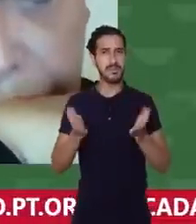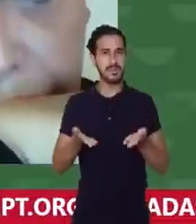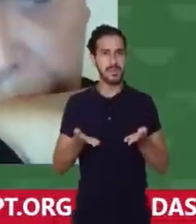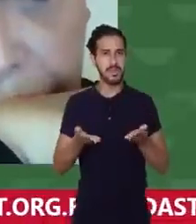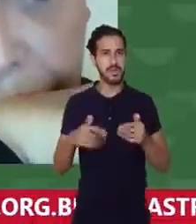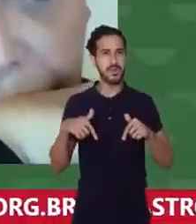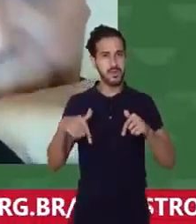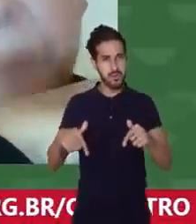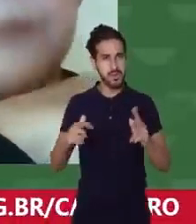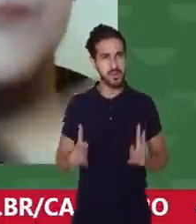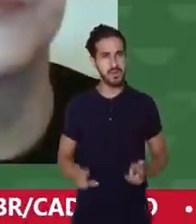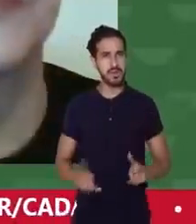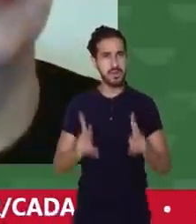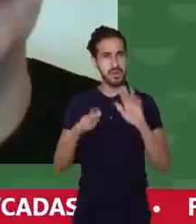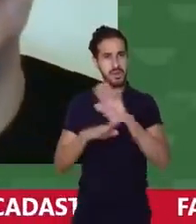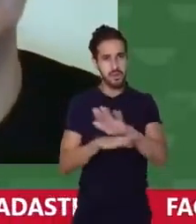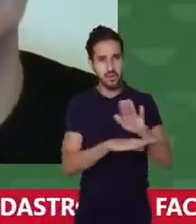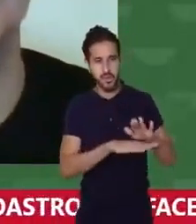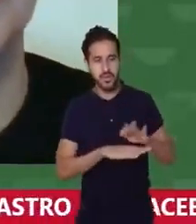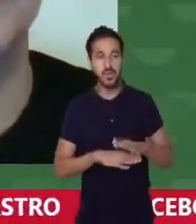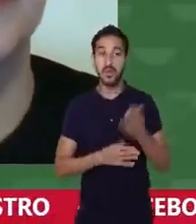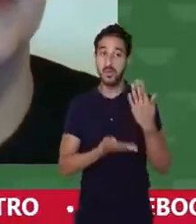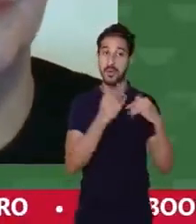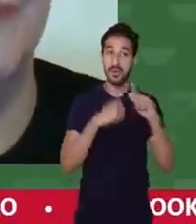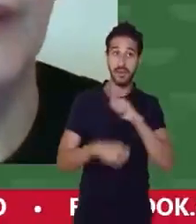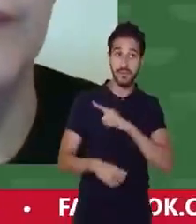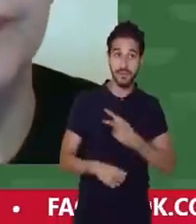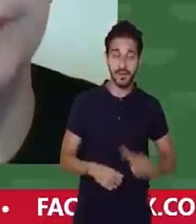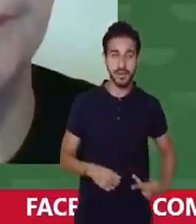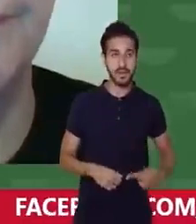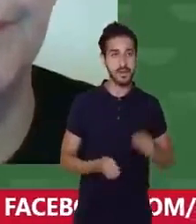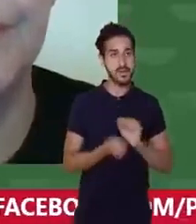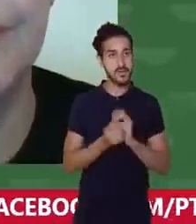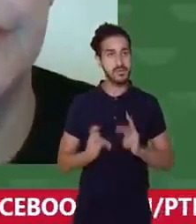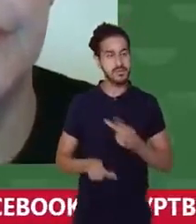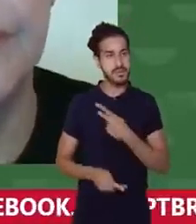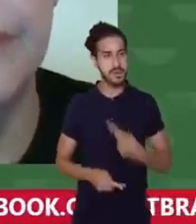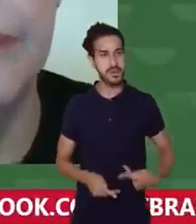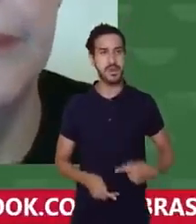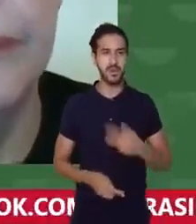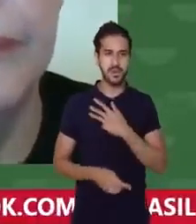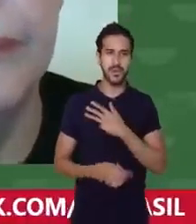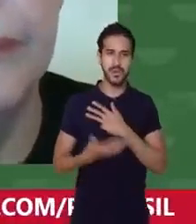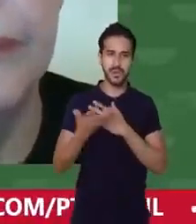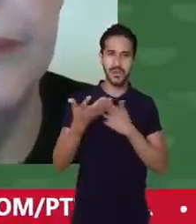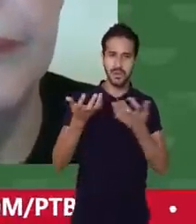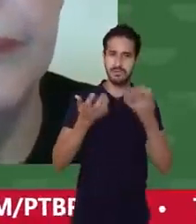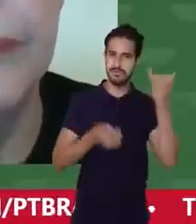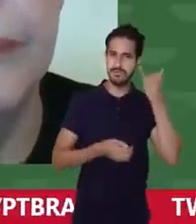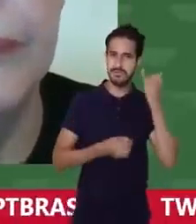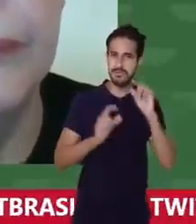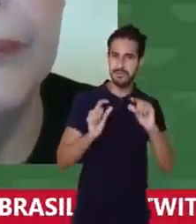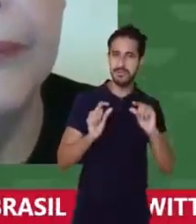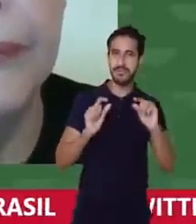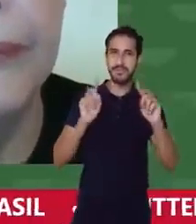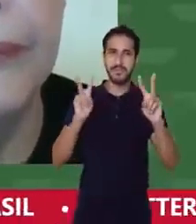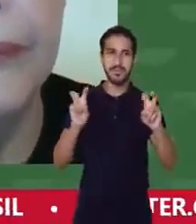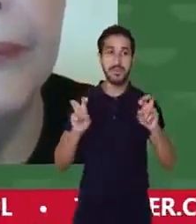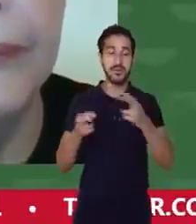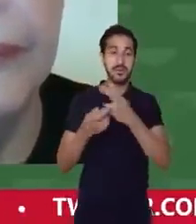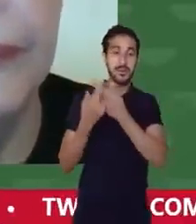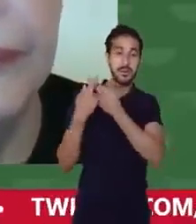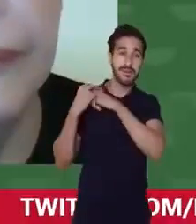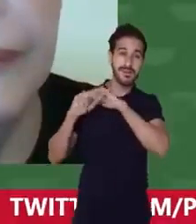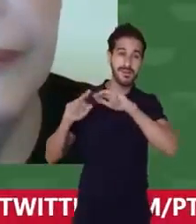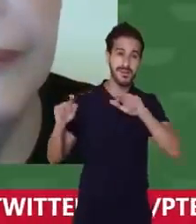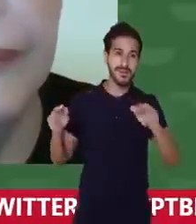à frente, sempre ajudando, né? Quando não era presidente, estava com o presidente Lula. Então, Dilma, eu queria te ouvir um pouco sobre as tarefas